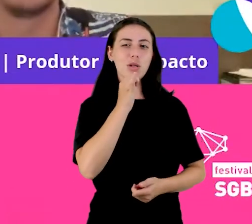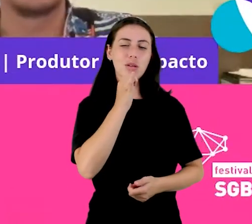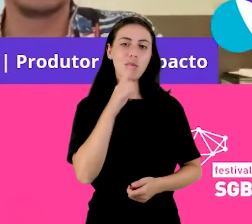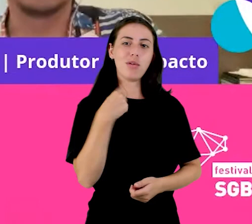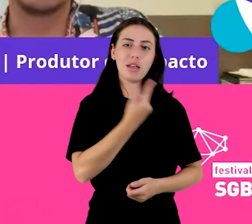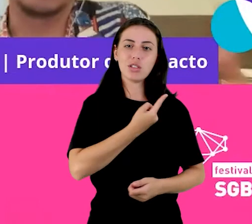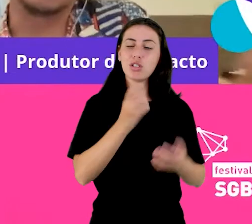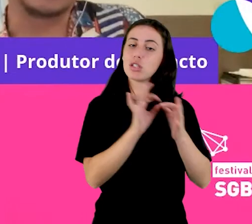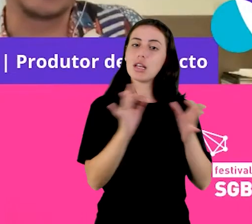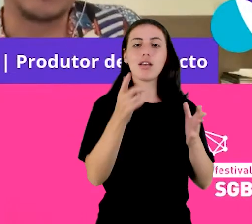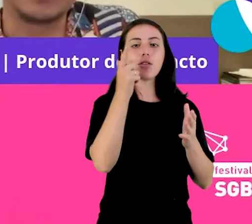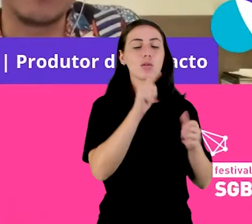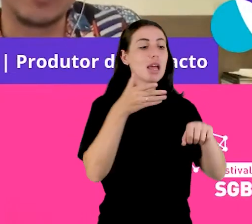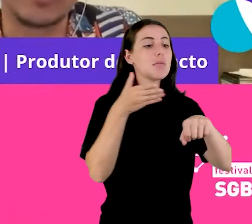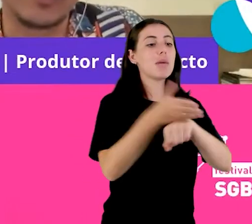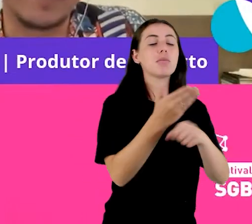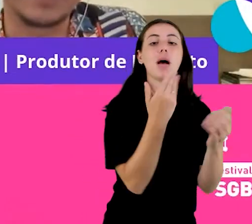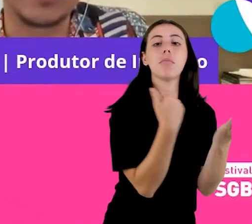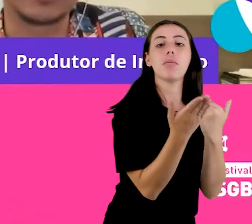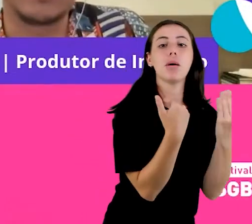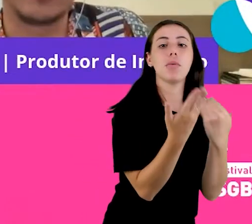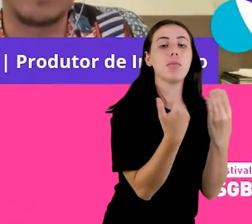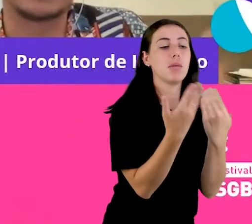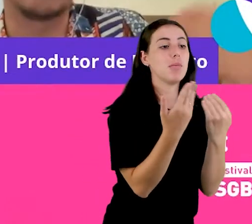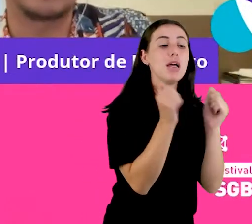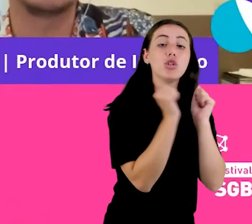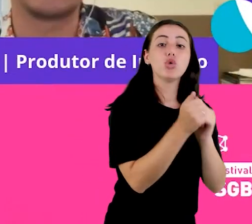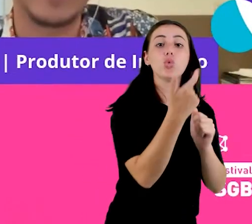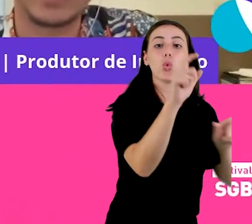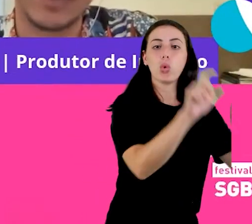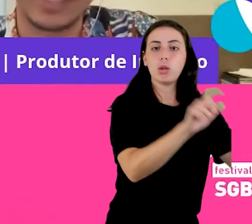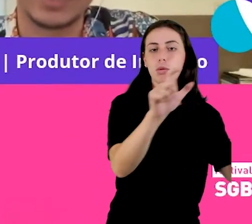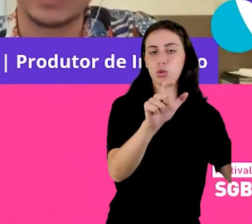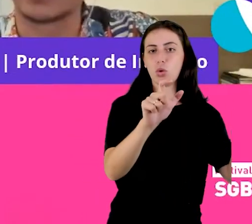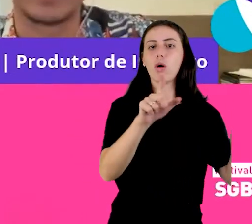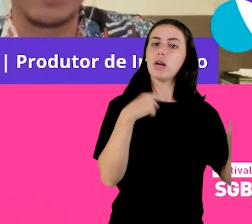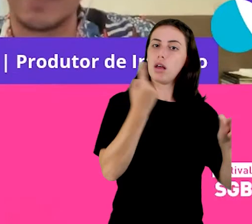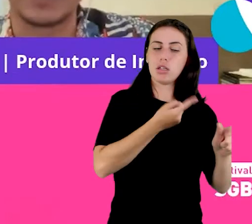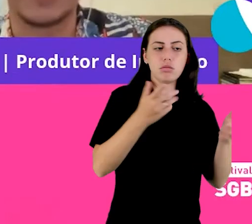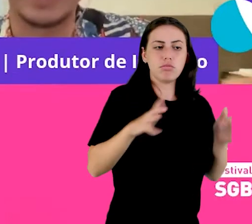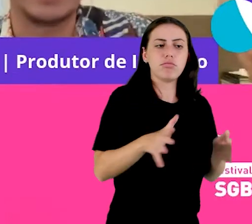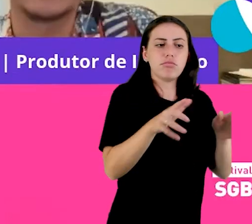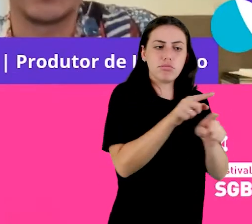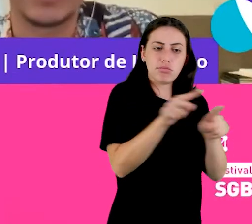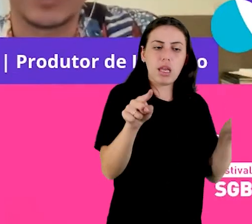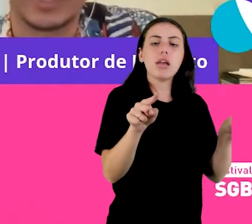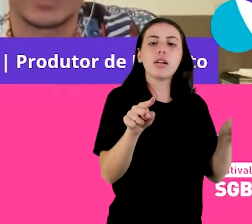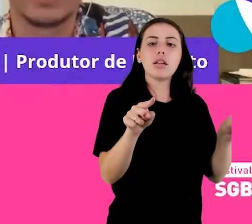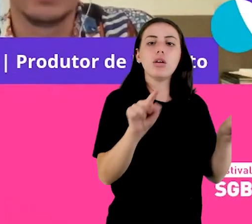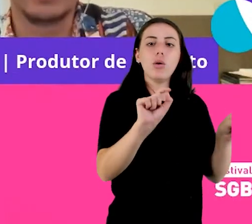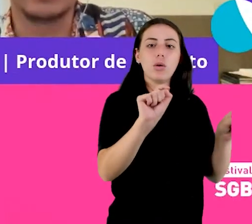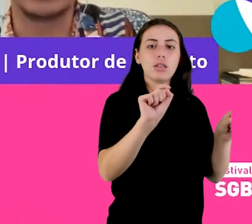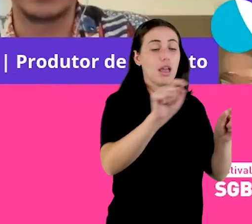né? Então, por exemplo, a gente se disponibiliza muito, na medida do possível, em participar das conversas que alguém agende. Então, você manda e-mail para a gente falar, queria que tivesse alguém de